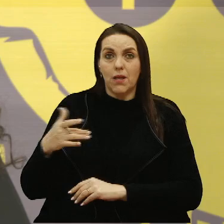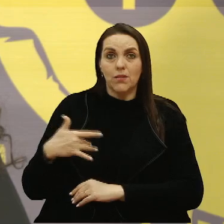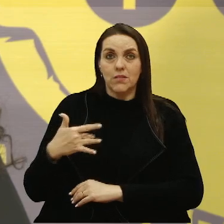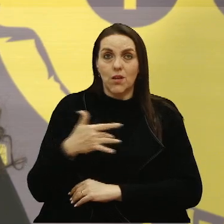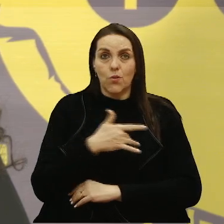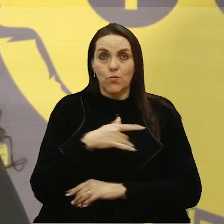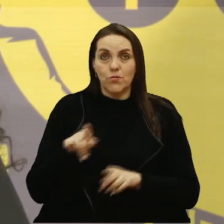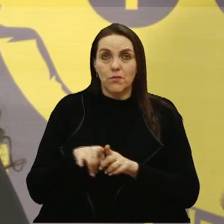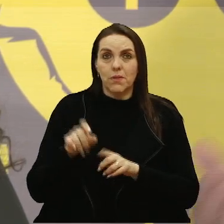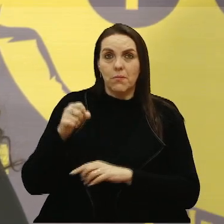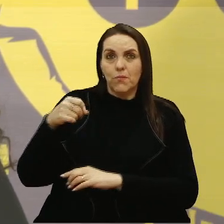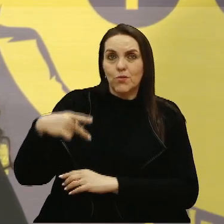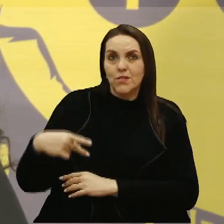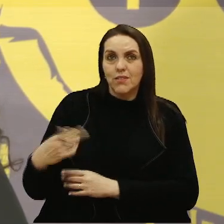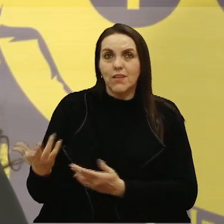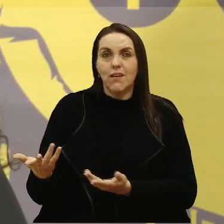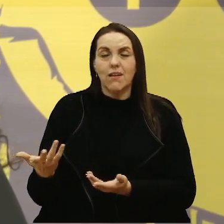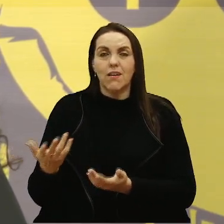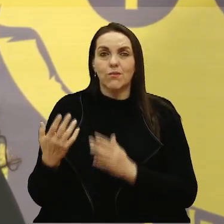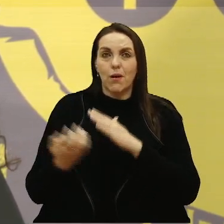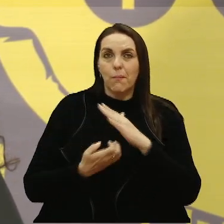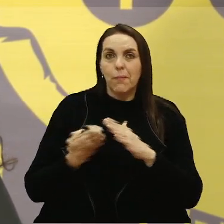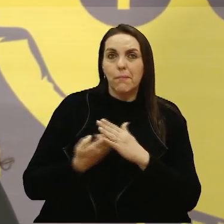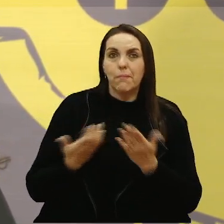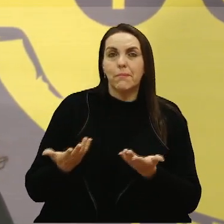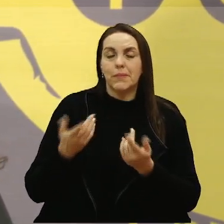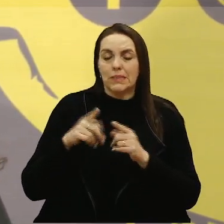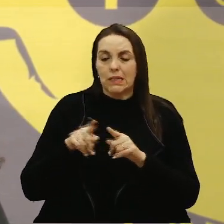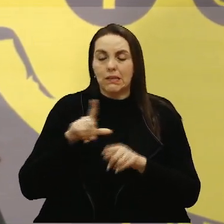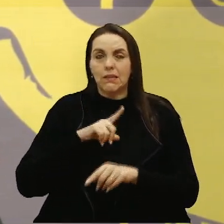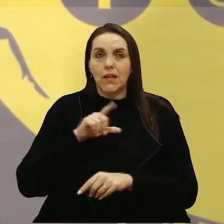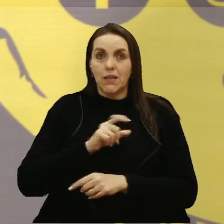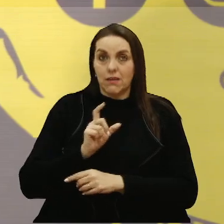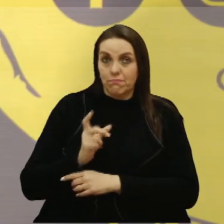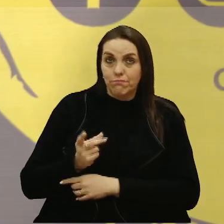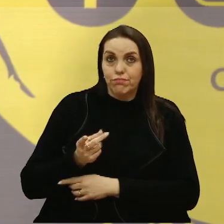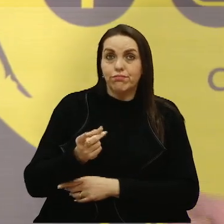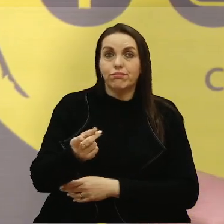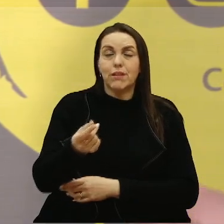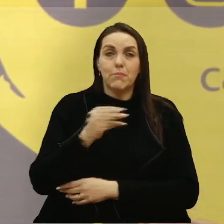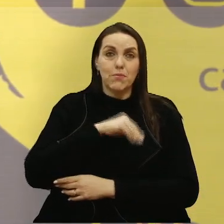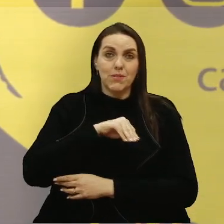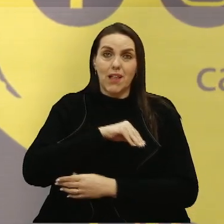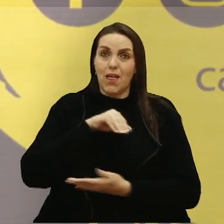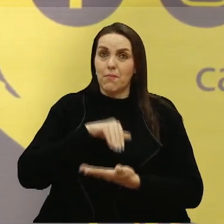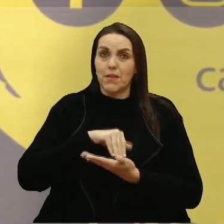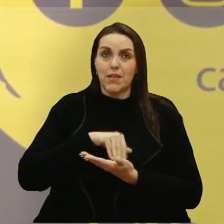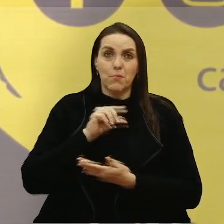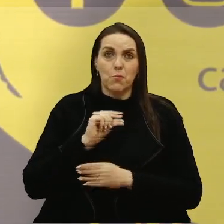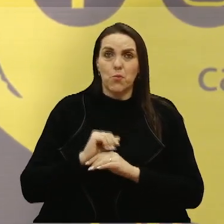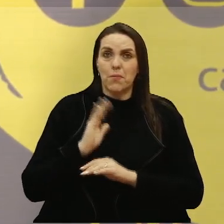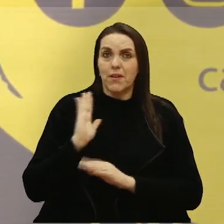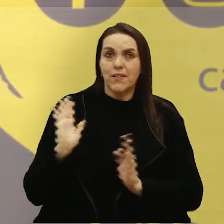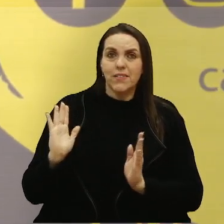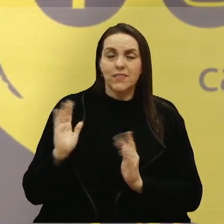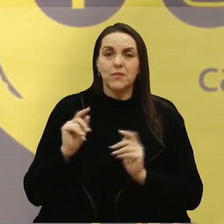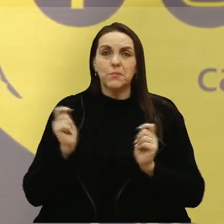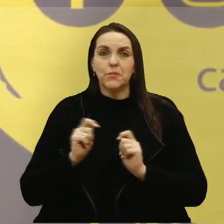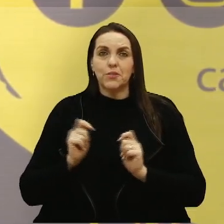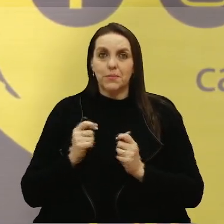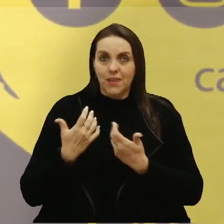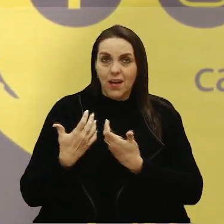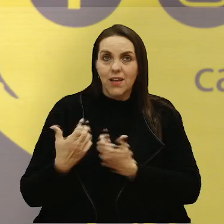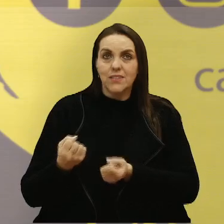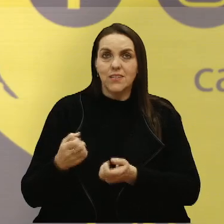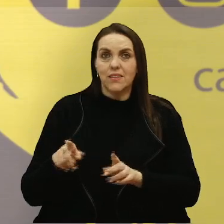vezes aposentado de uma empresa, que ficam ali com o seu plano de saúde, mas que ganham um salário mínimo, um pouquinho mais. Então, vai poder ser aceito